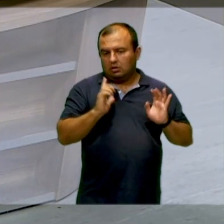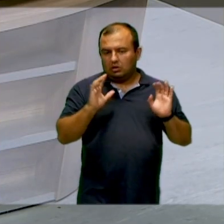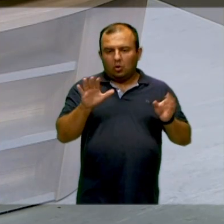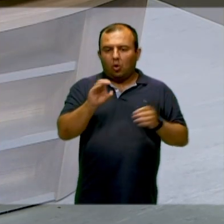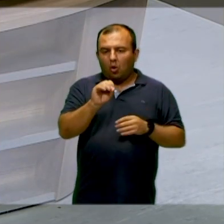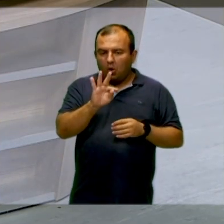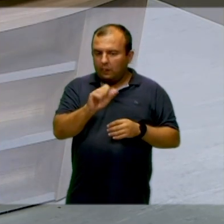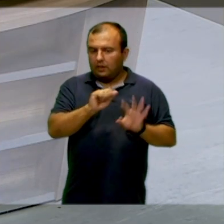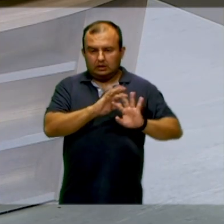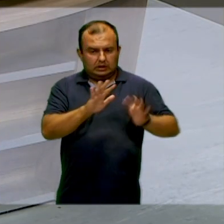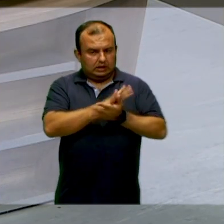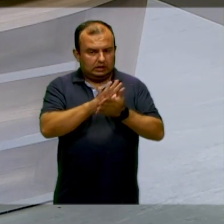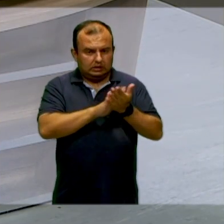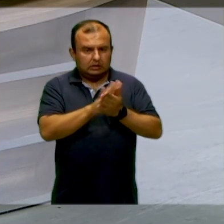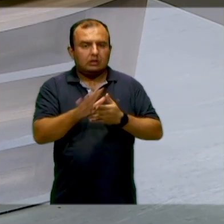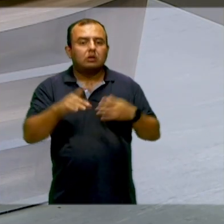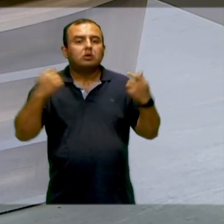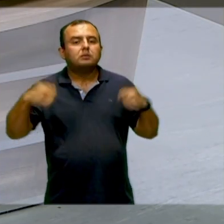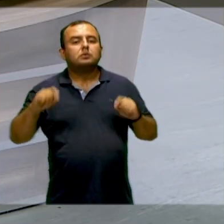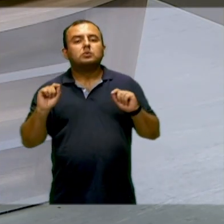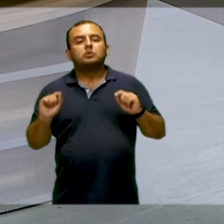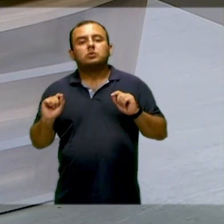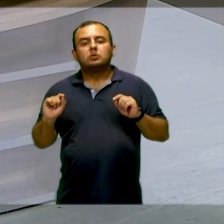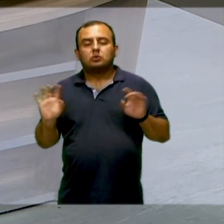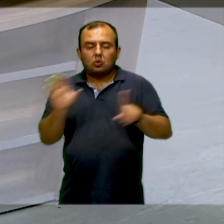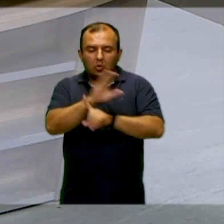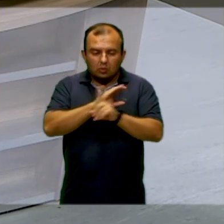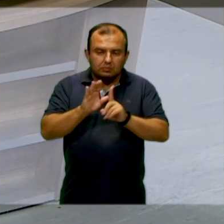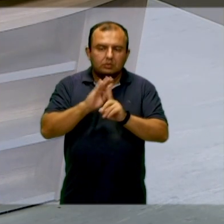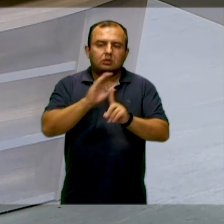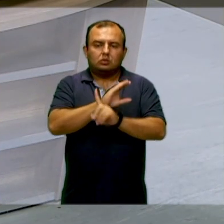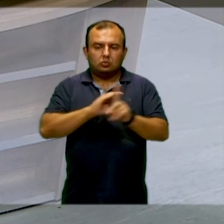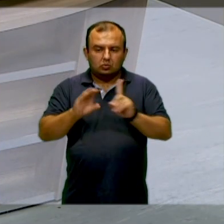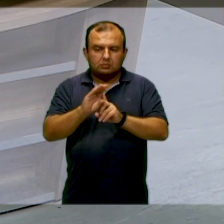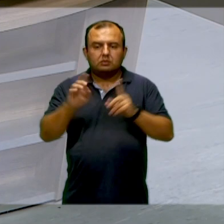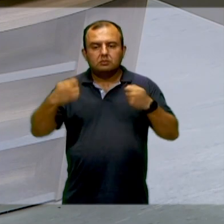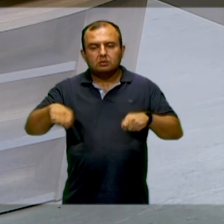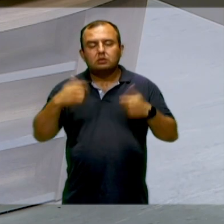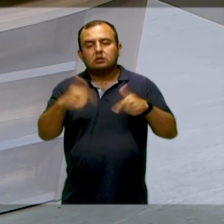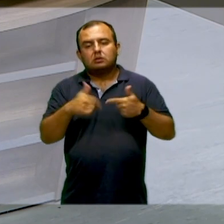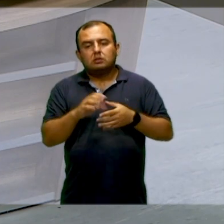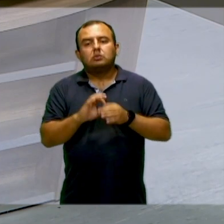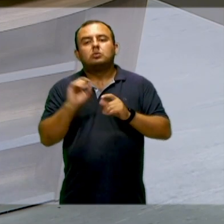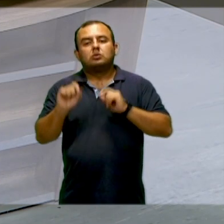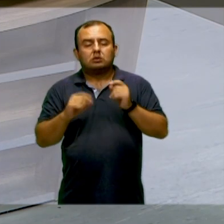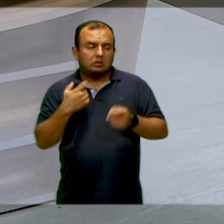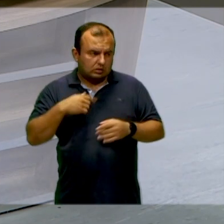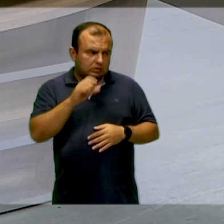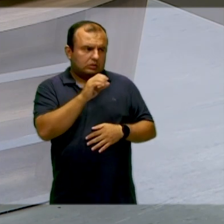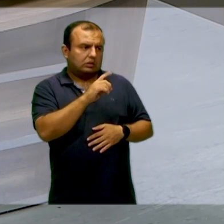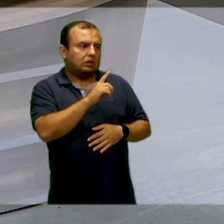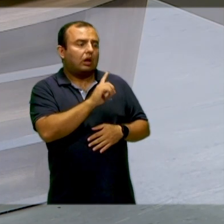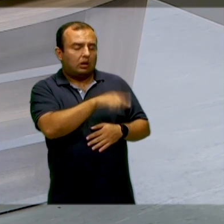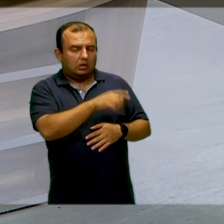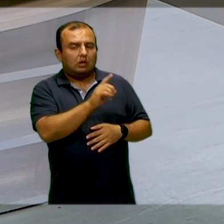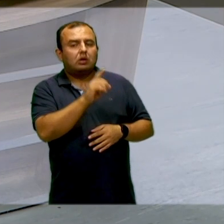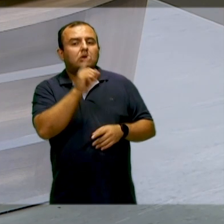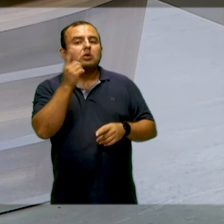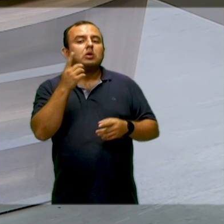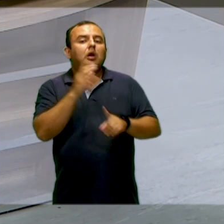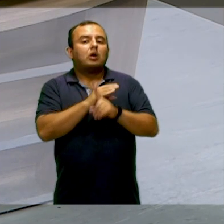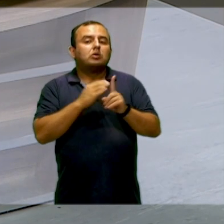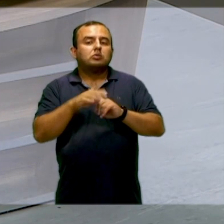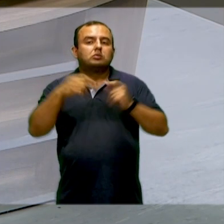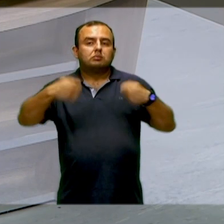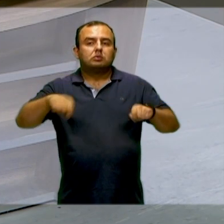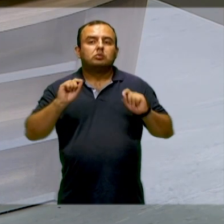Não tem. É a demanda, digamos assim, aquela comunidade está disposta a ter aquele trabalho. E nós estamos tentando avaliar o que a comunidade